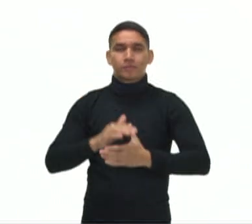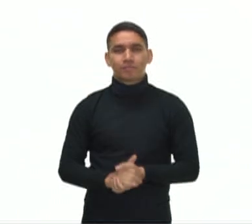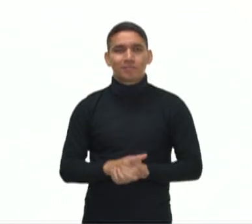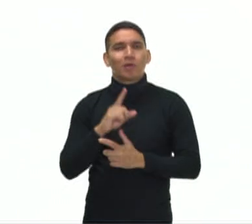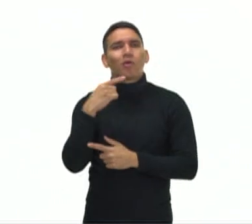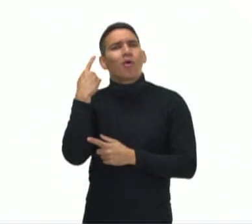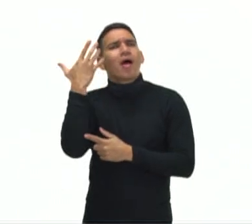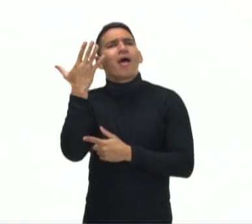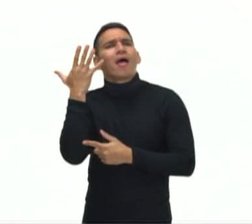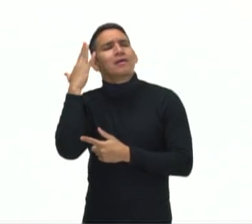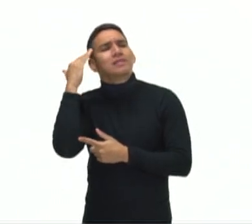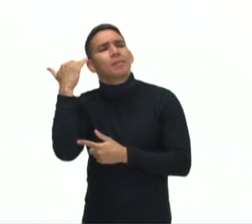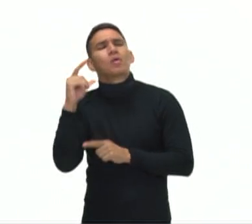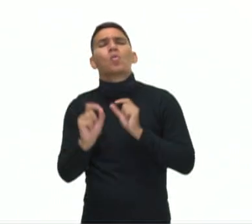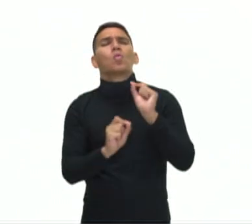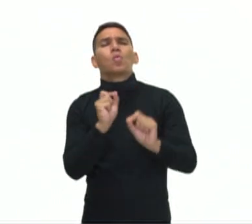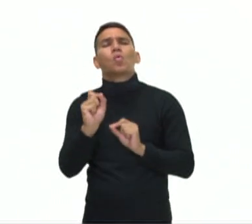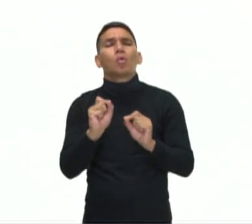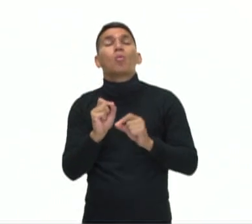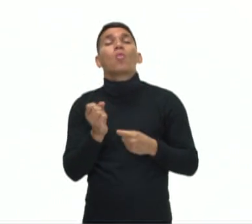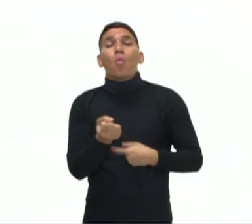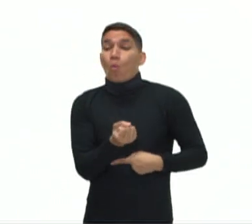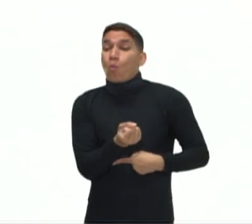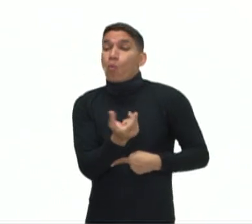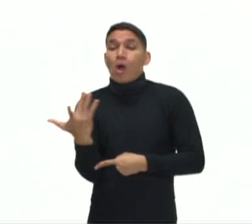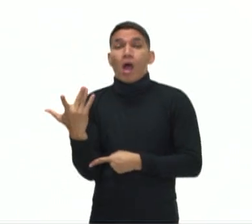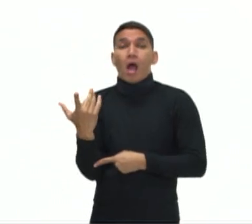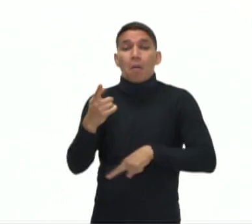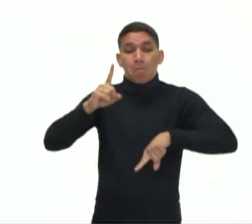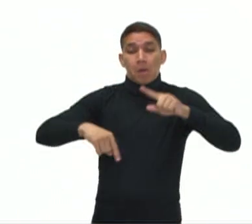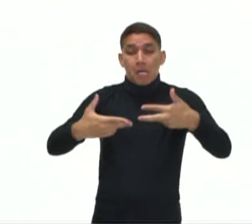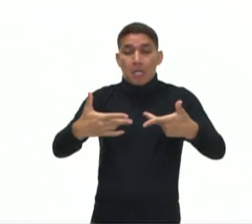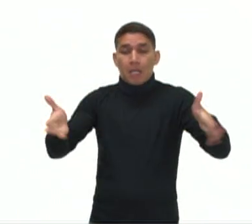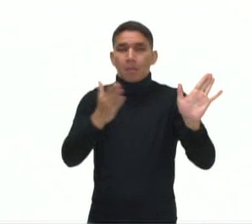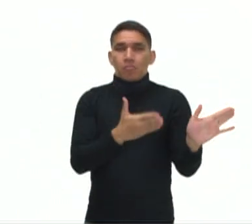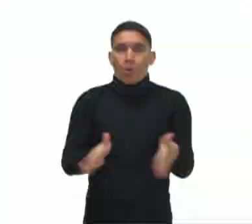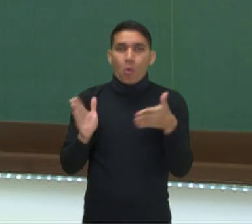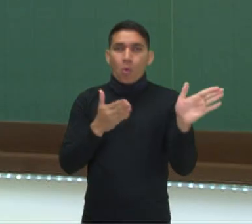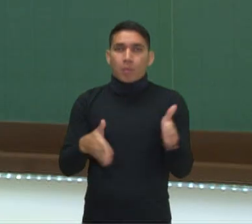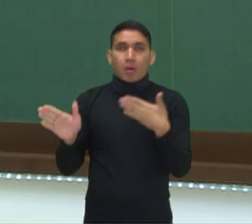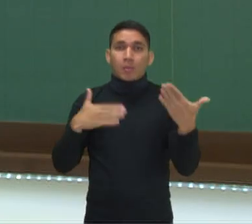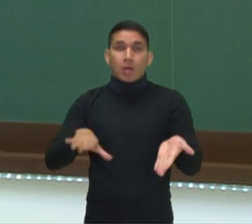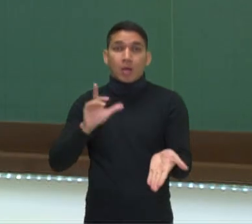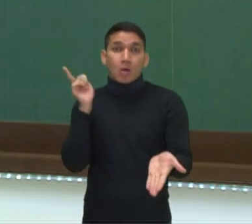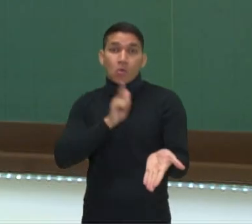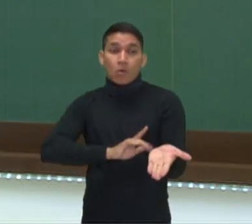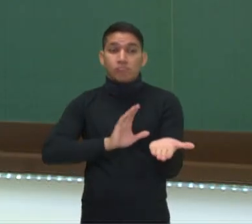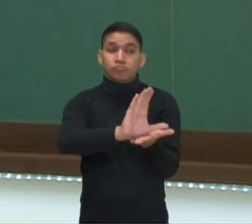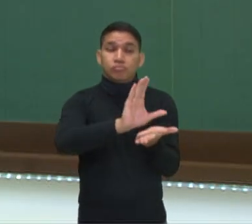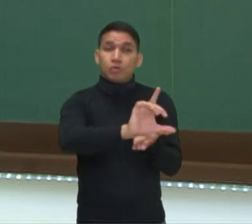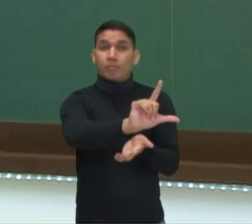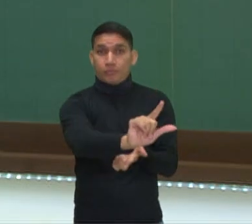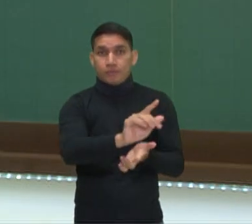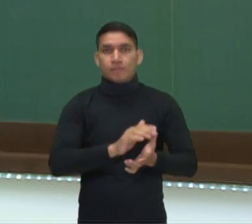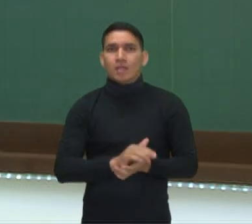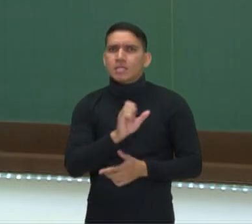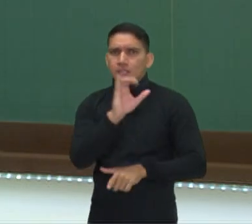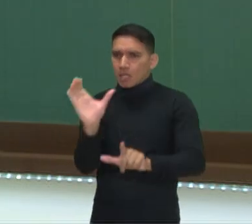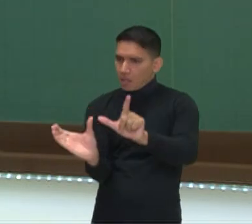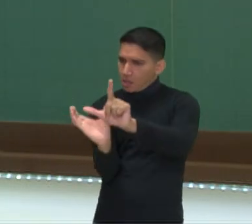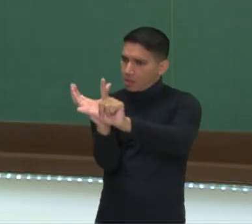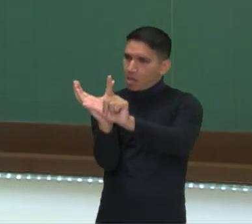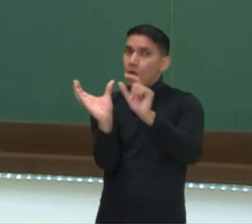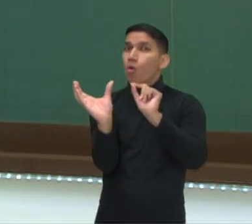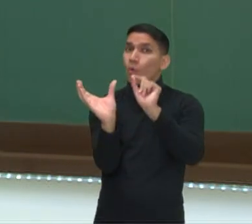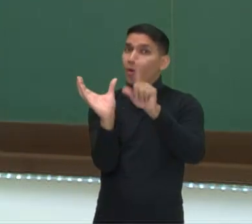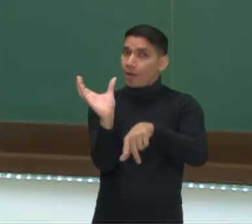queremos saber a quantidade de unidades produzida, né, para que o custo seja mínimo. Se a concavidade da parábola